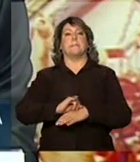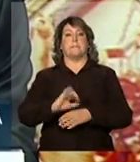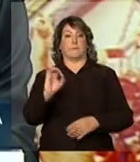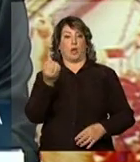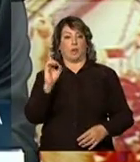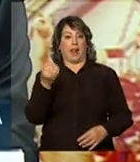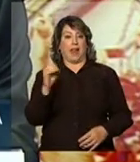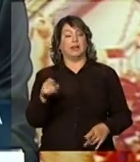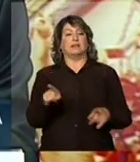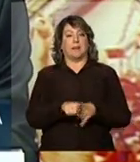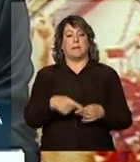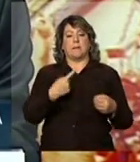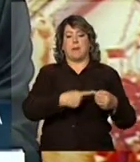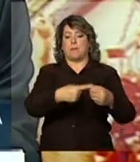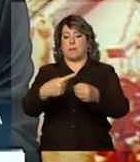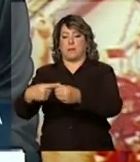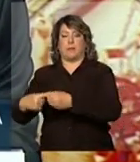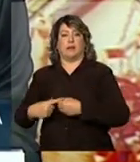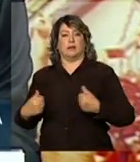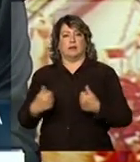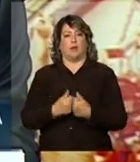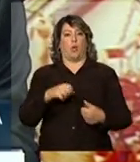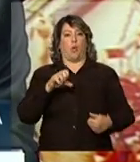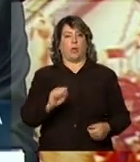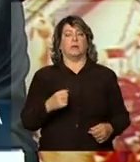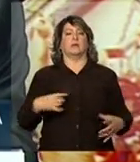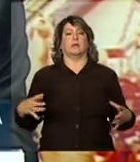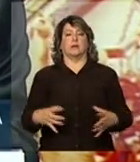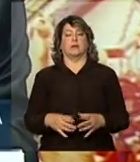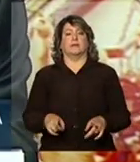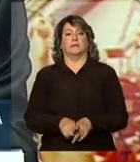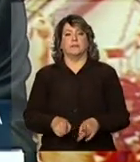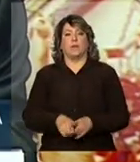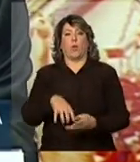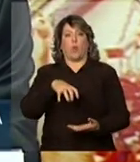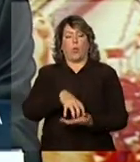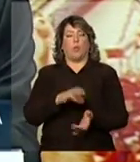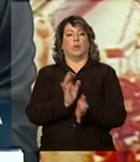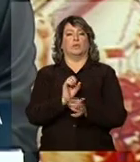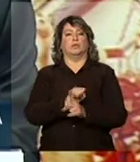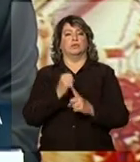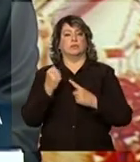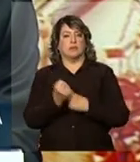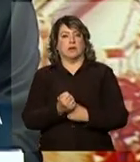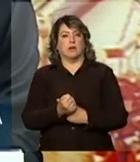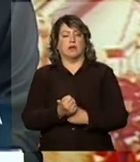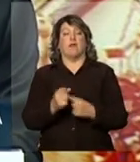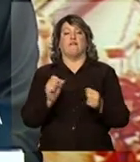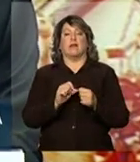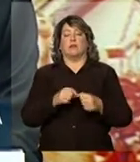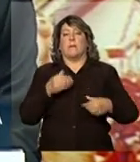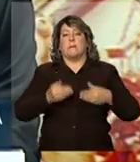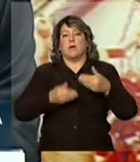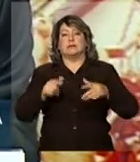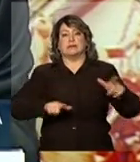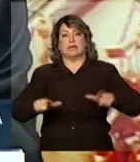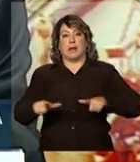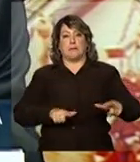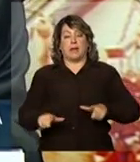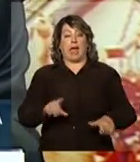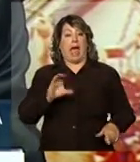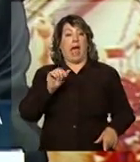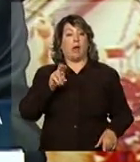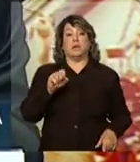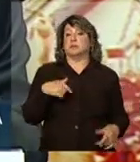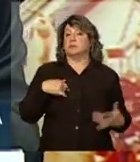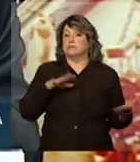com presença da universidade, de organizações do movimento social. Está estabelecido um processo de trabalho. As causas a gente não